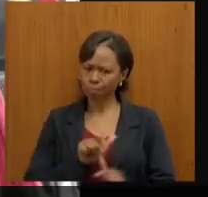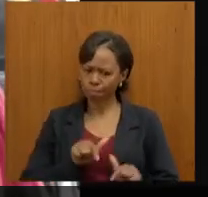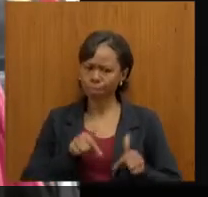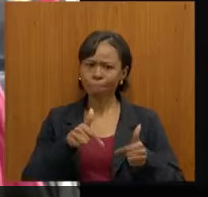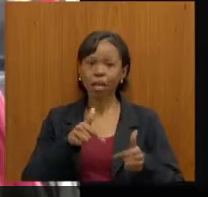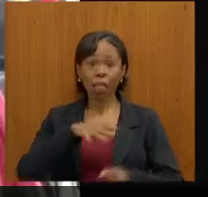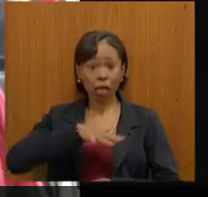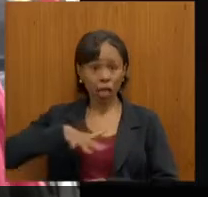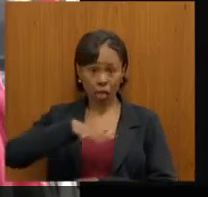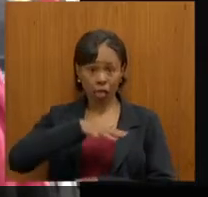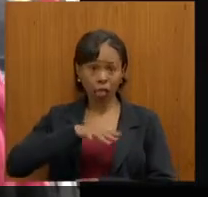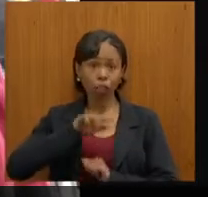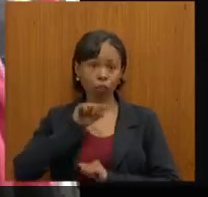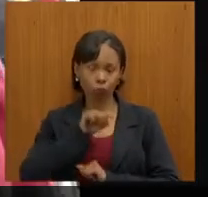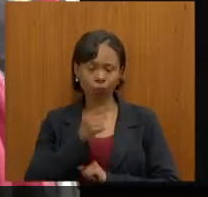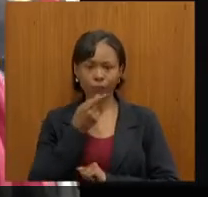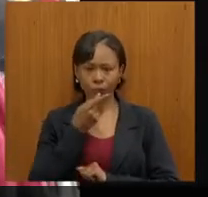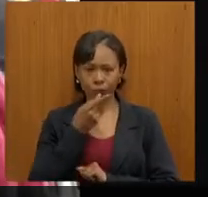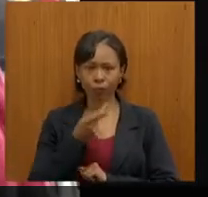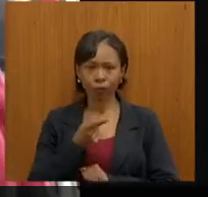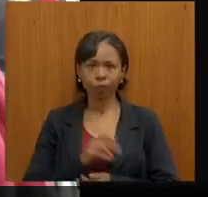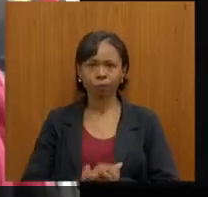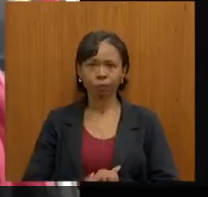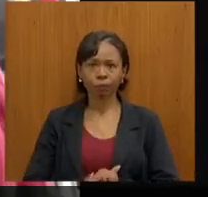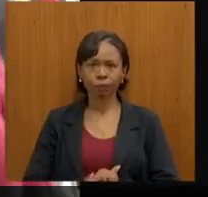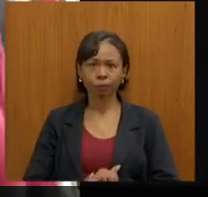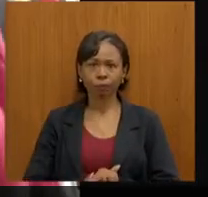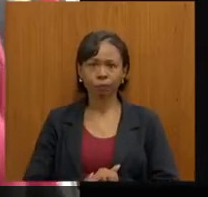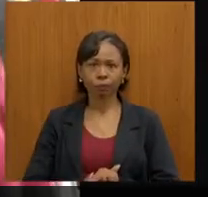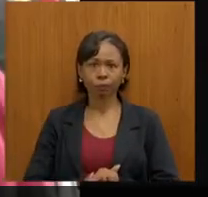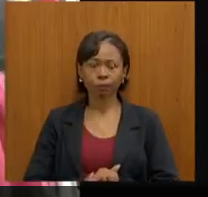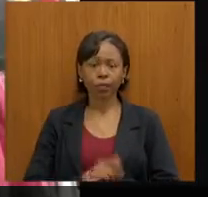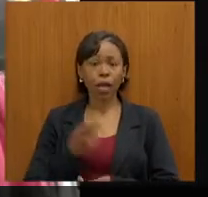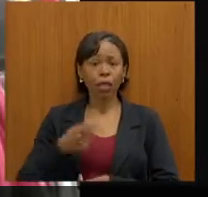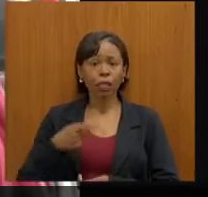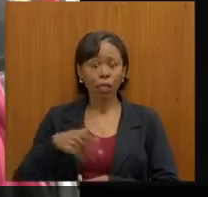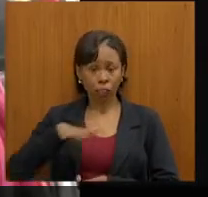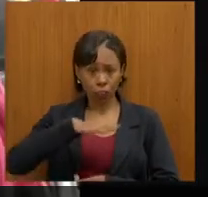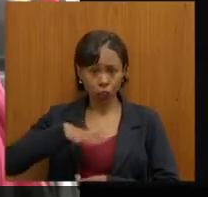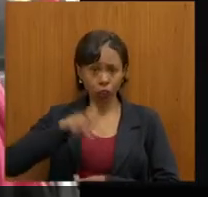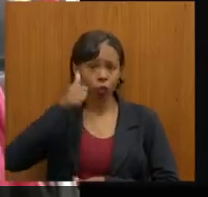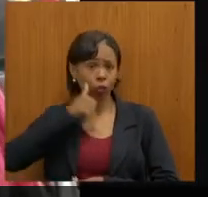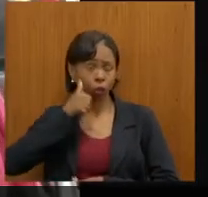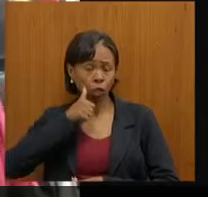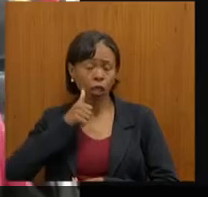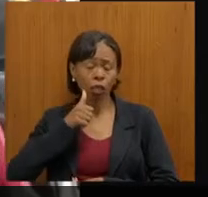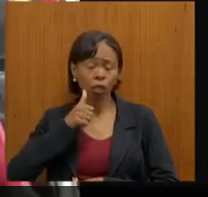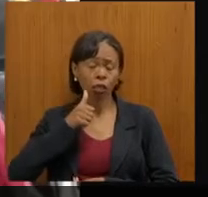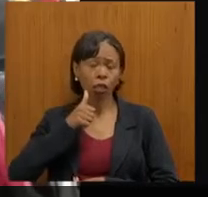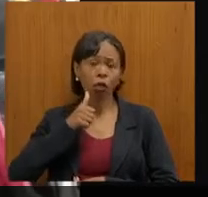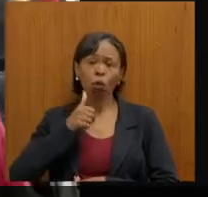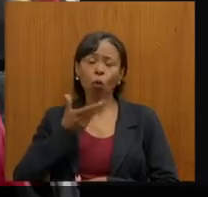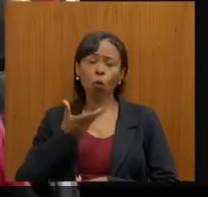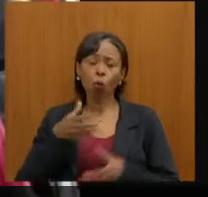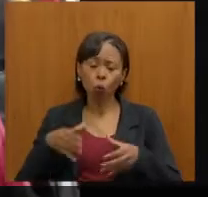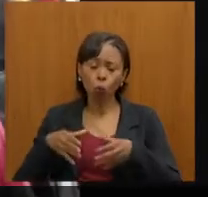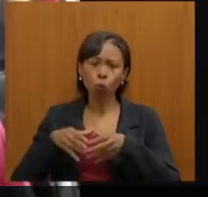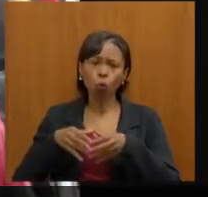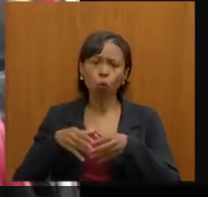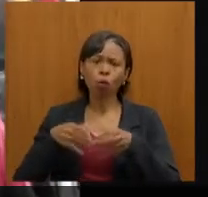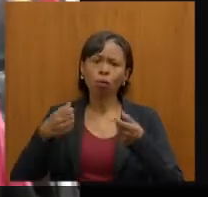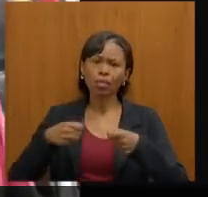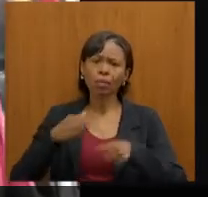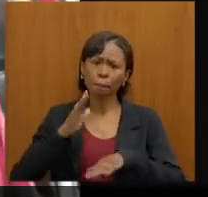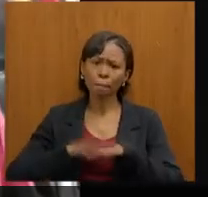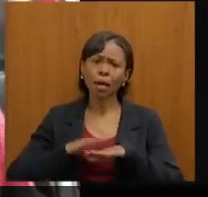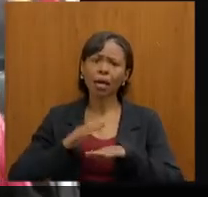que você falou eu conselho da mulher aqui na região ele precisa ser mais incentivado tá de Ana